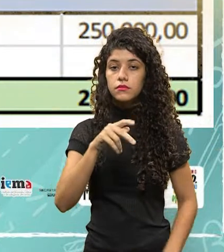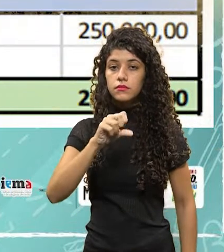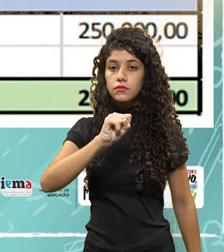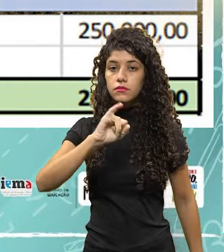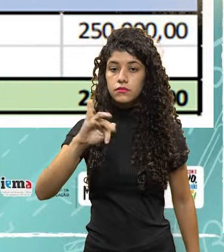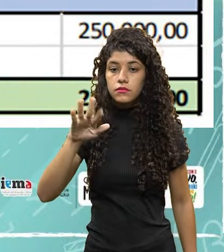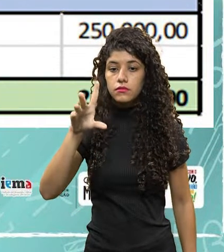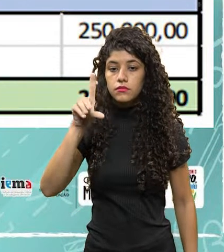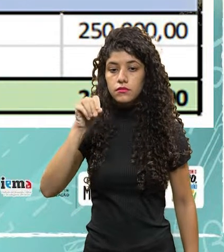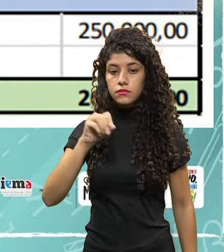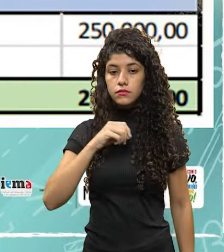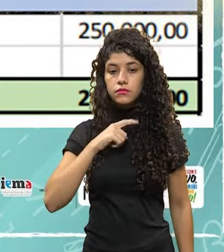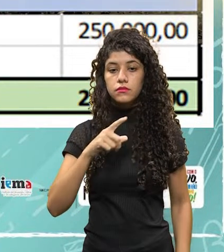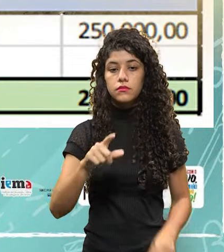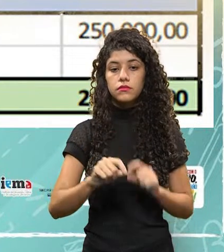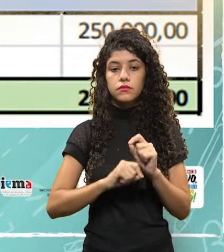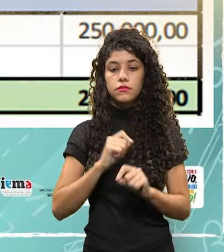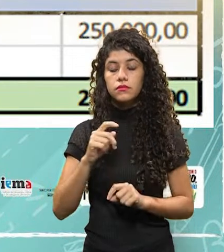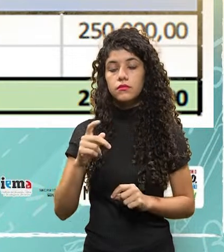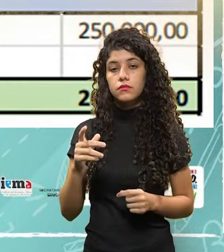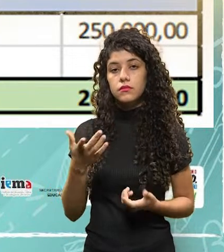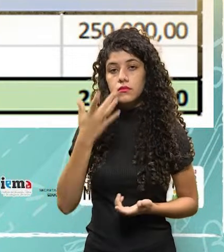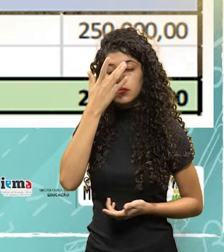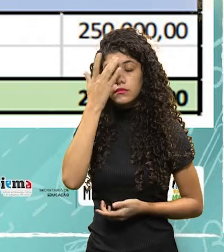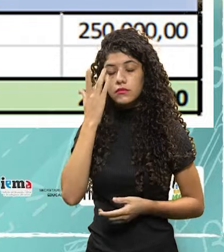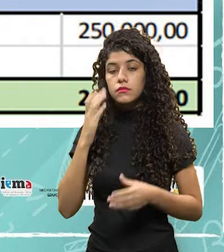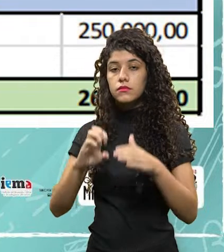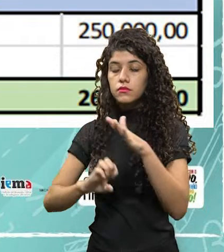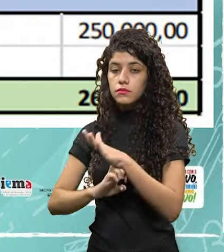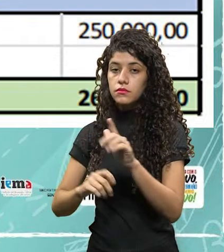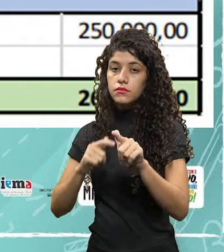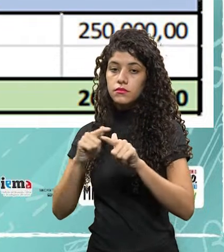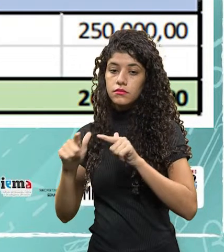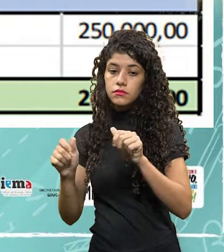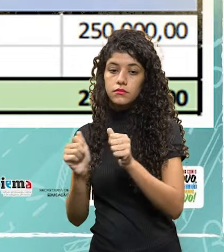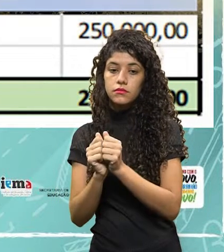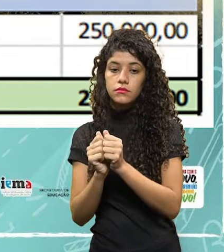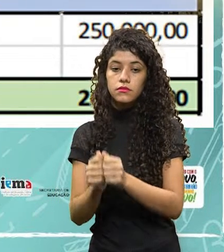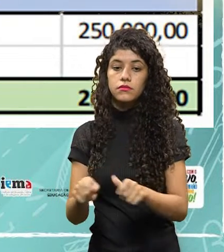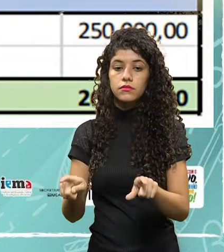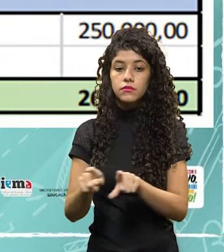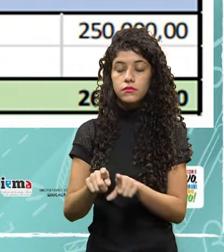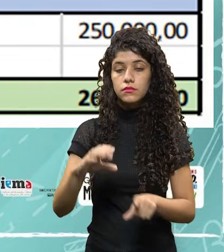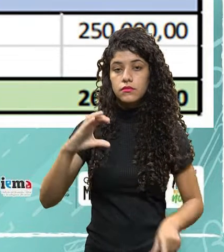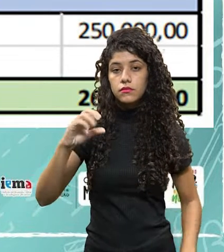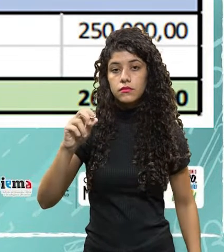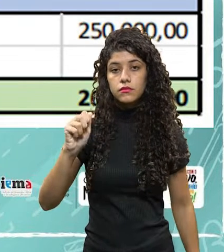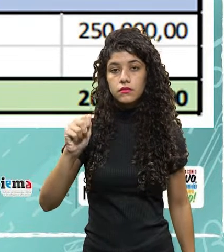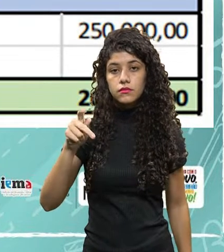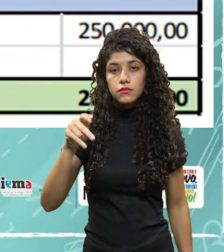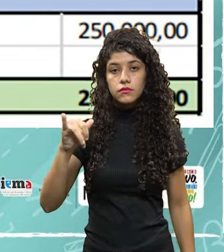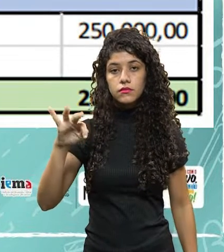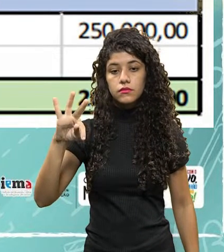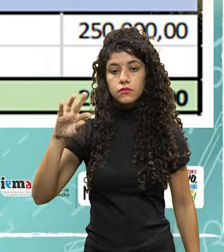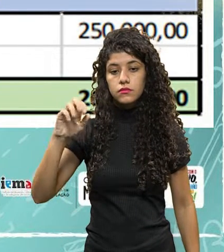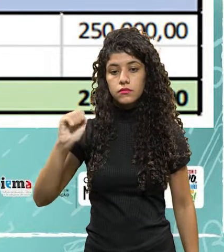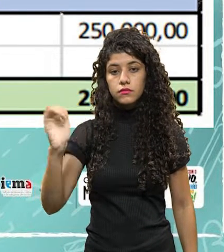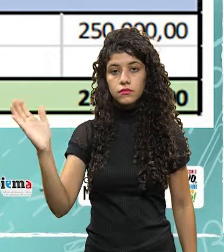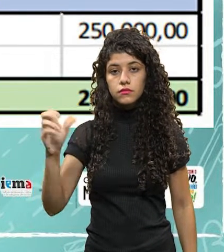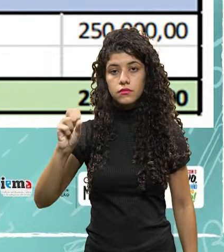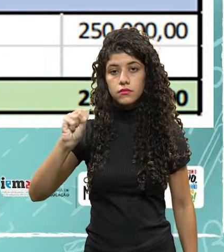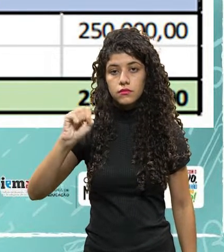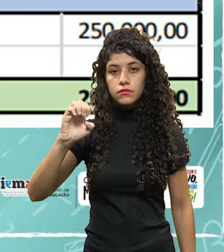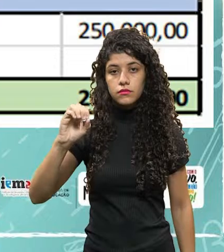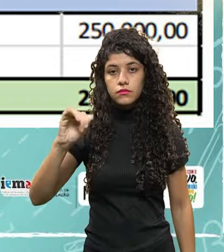capital social dentro do patrimônio líquido. Observamos que também é um dos pontos fundamentais da